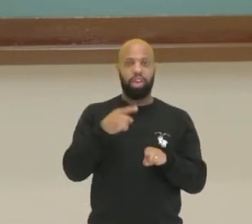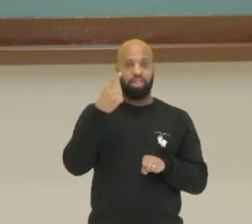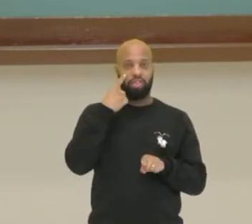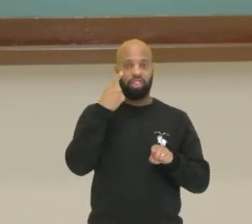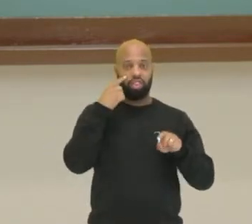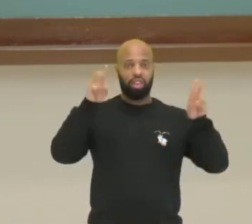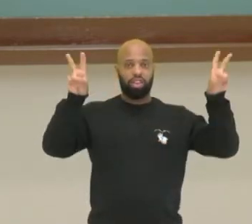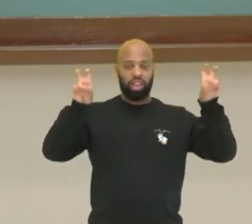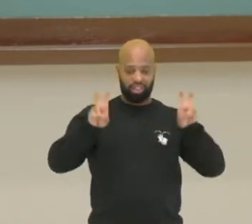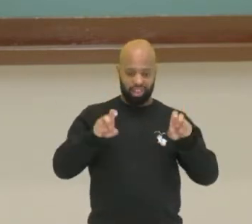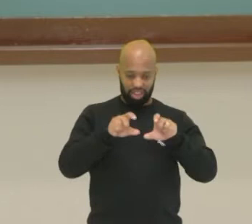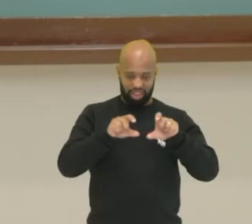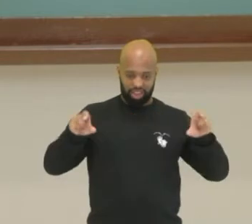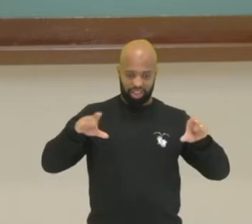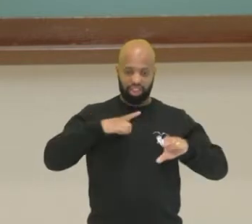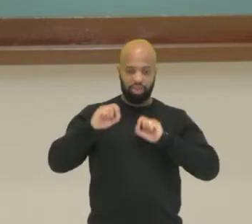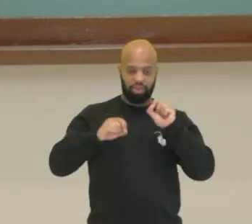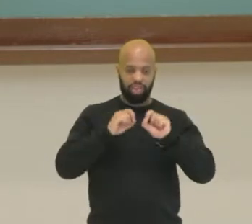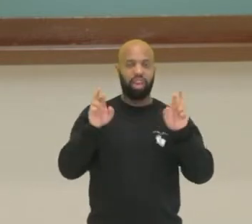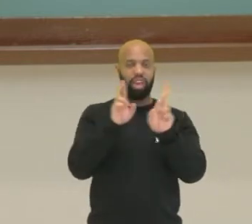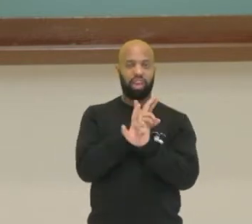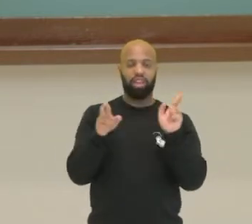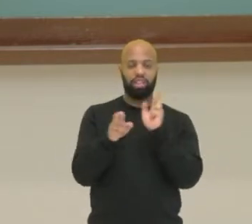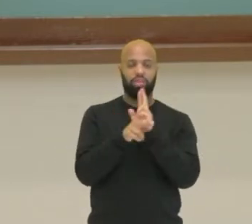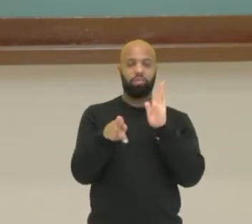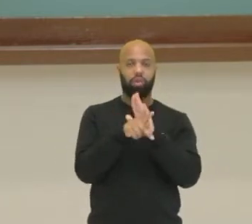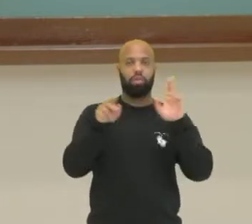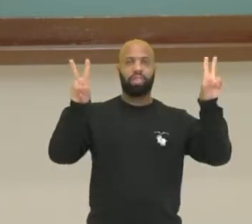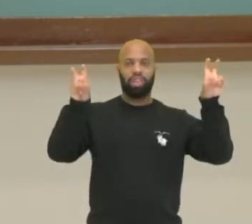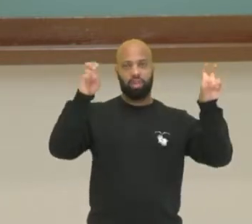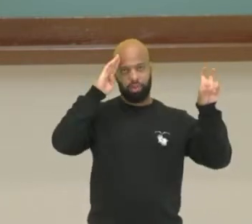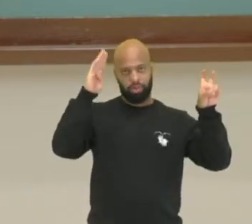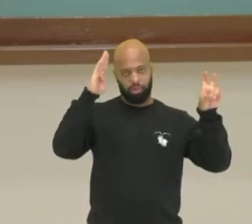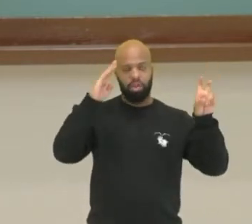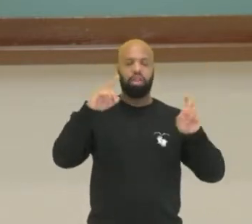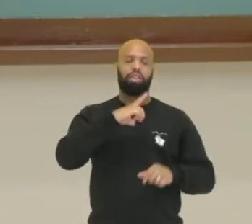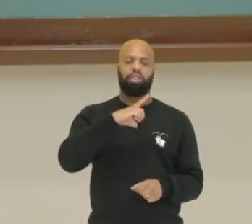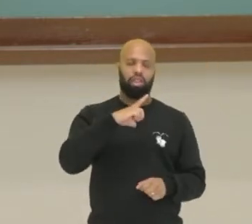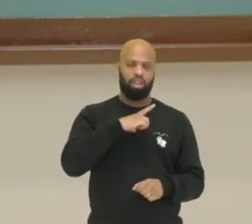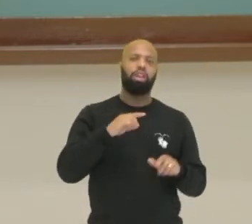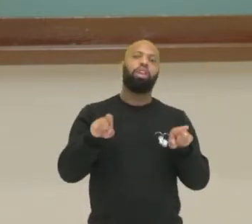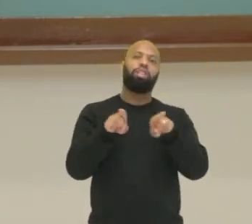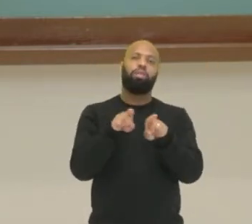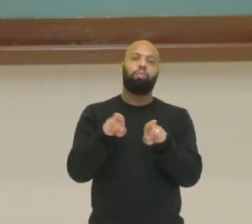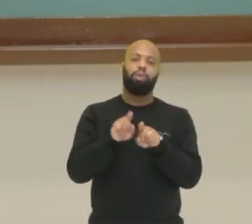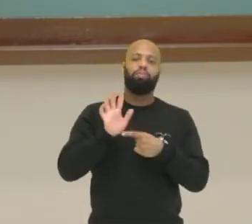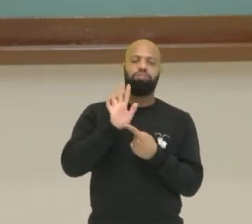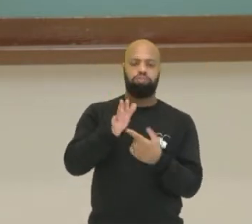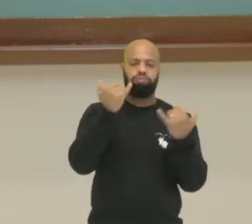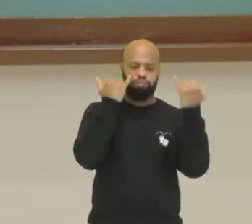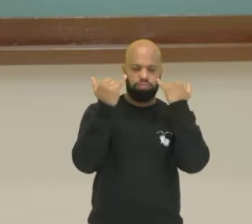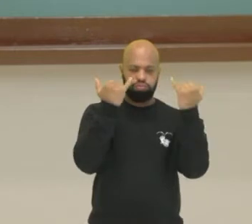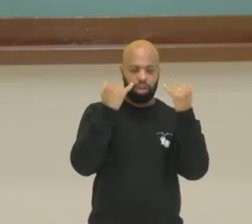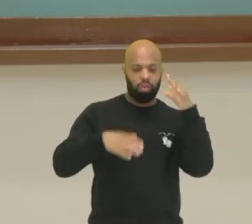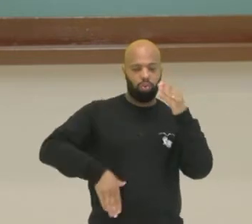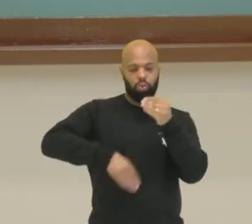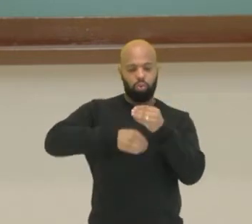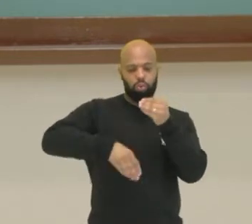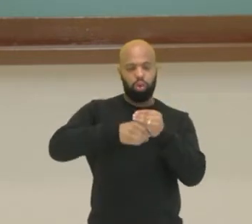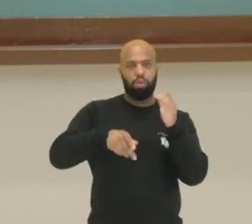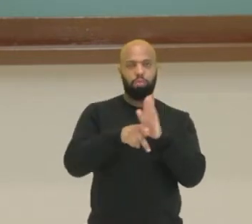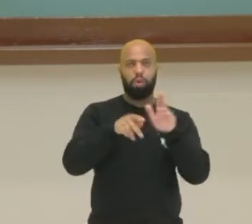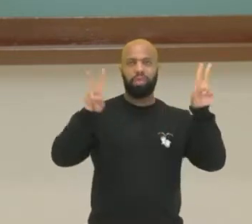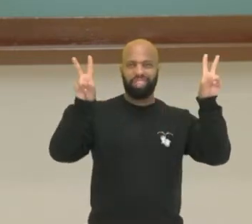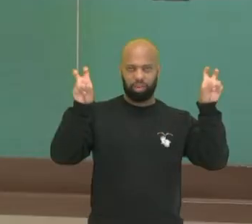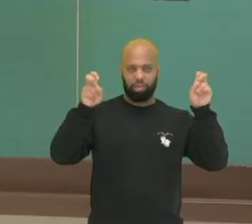subtítulo ele tem uma coerência com o título que se apresenta na manchete e ele traz informações complementares, ou